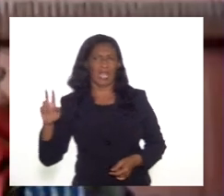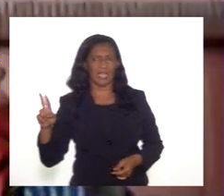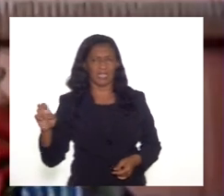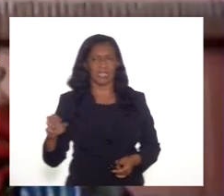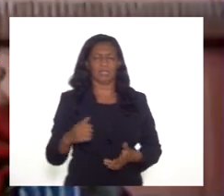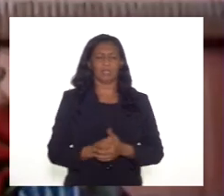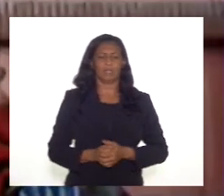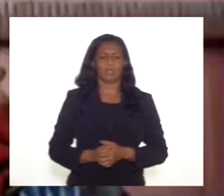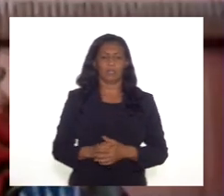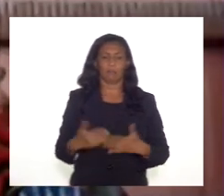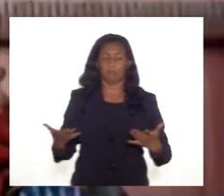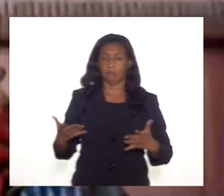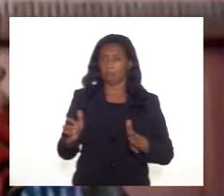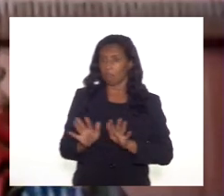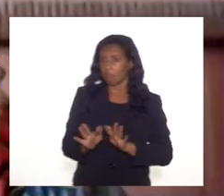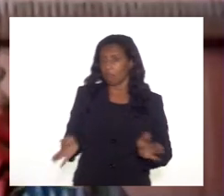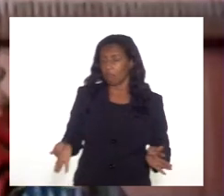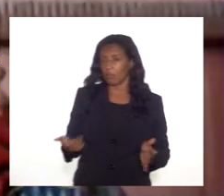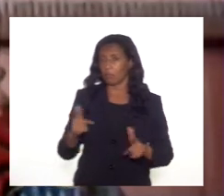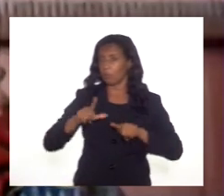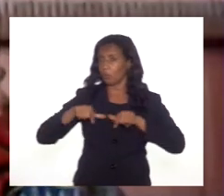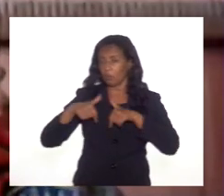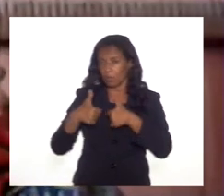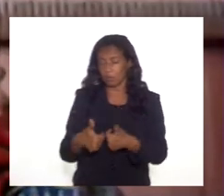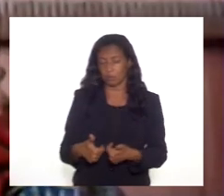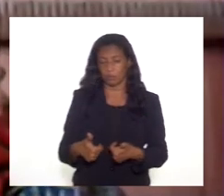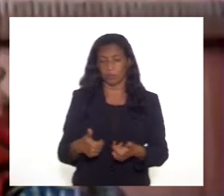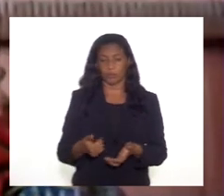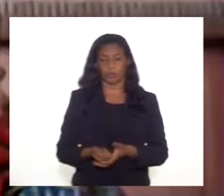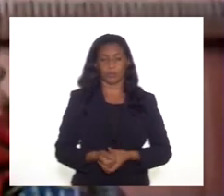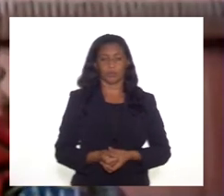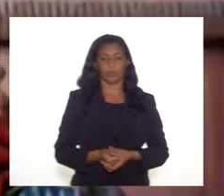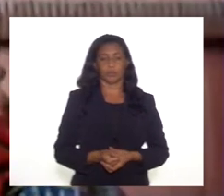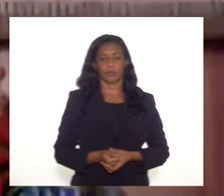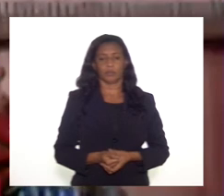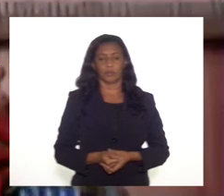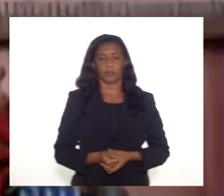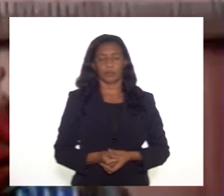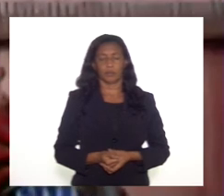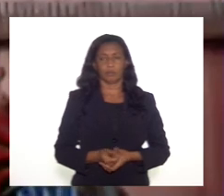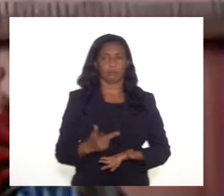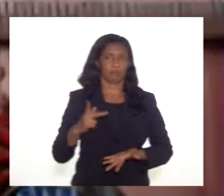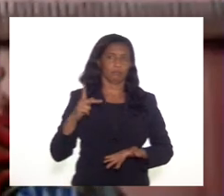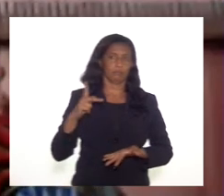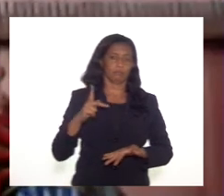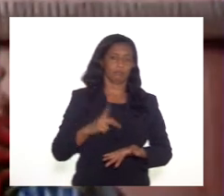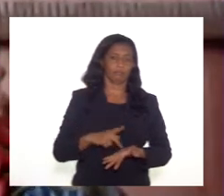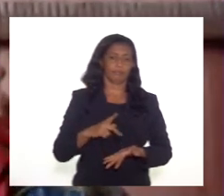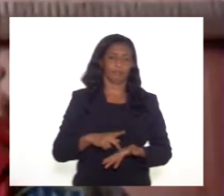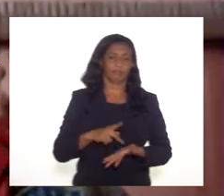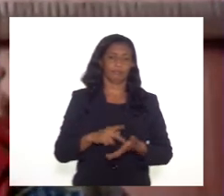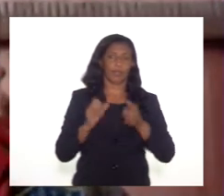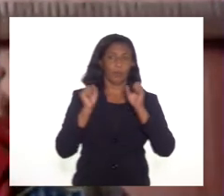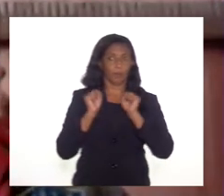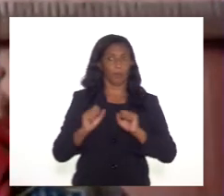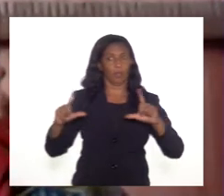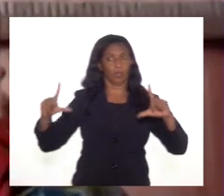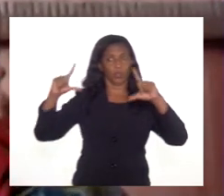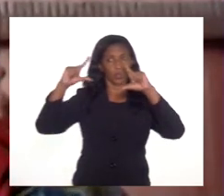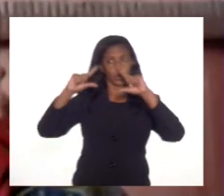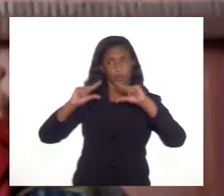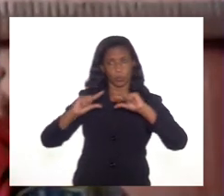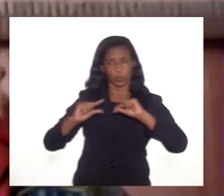pelo menos com ações que, de fato, possam diminuir o